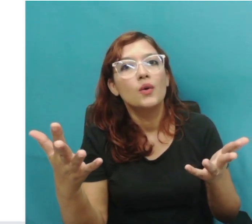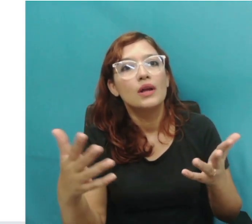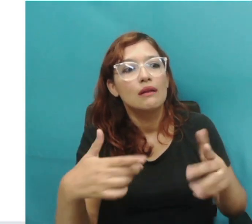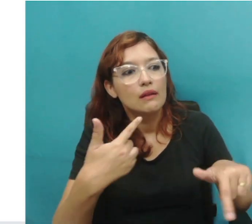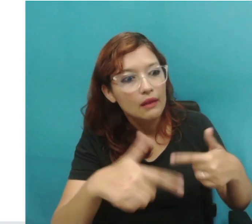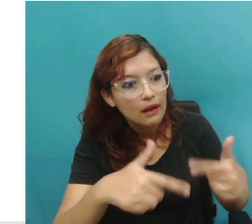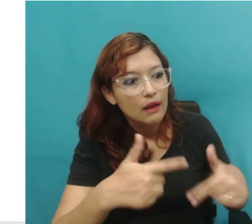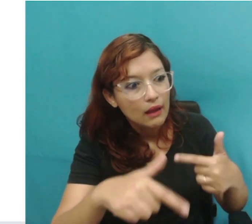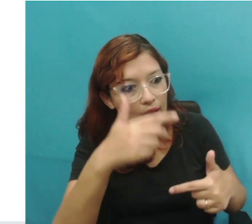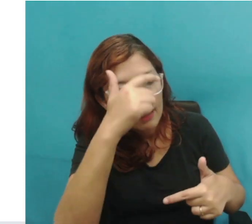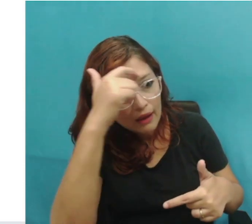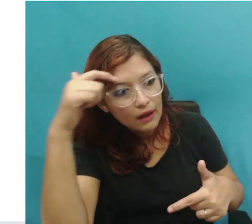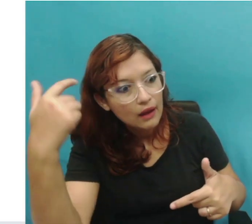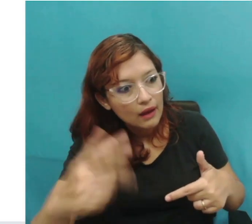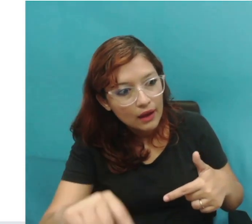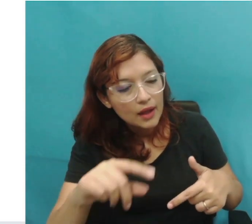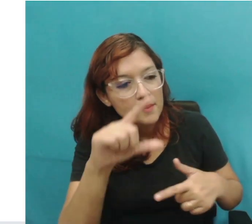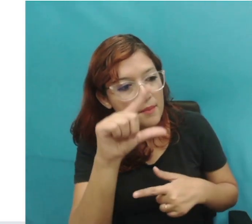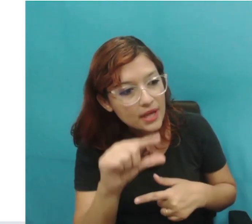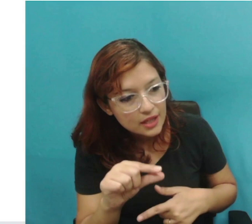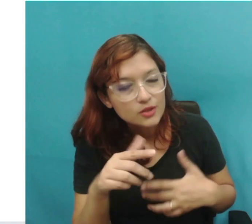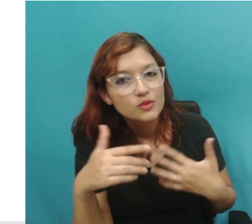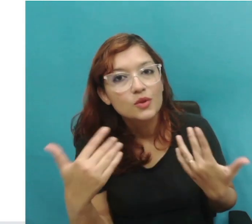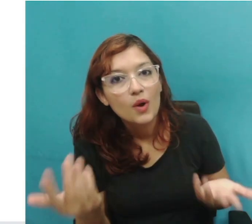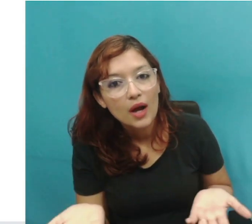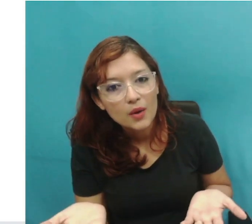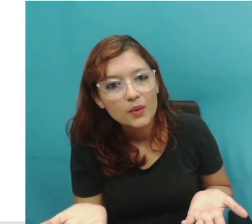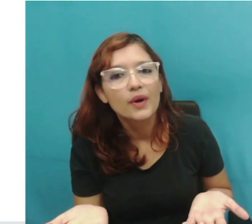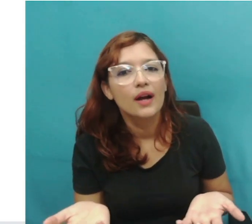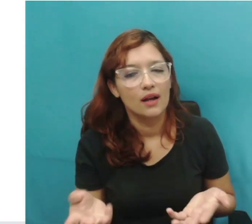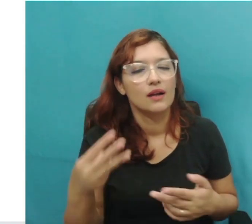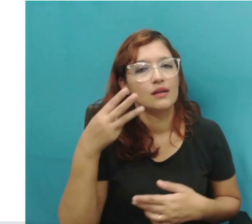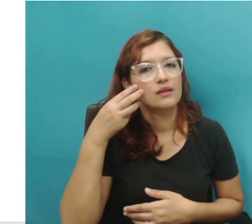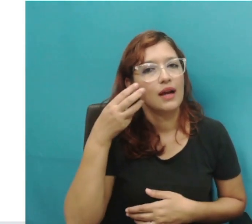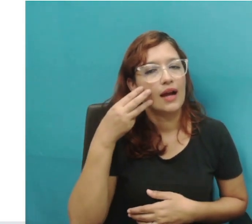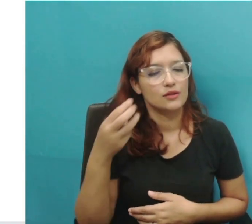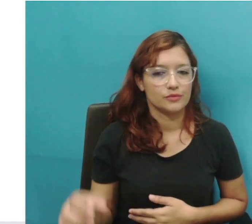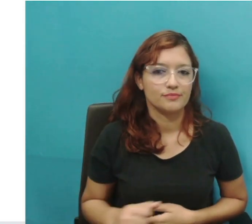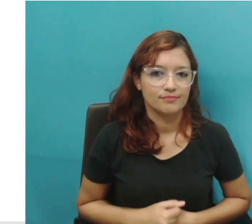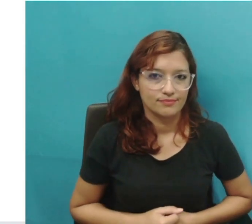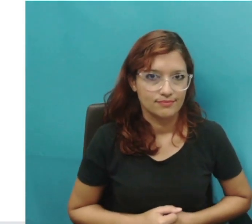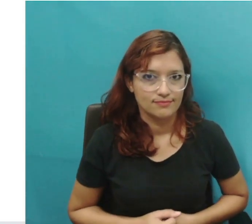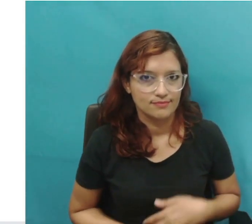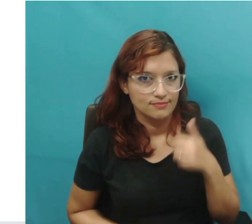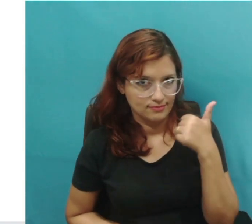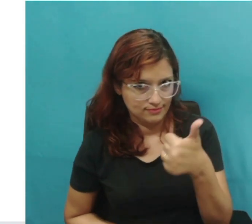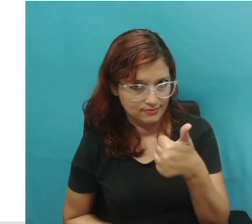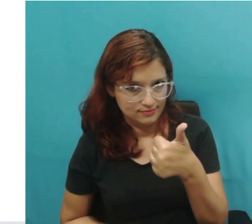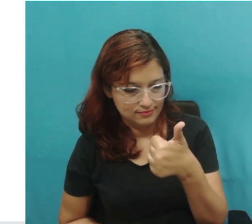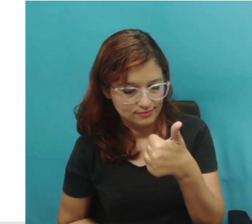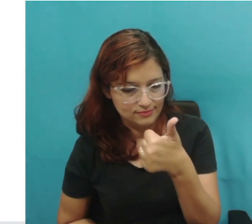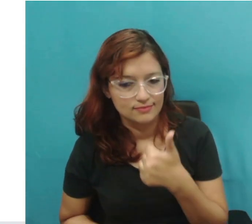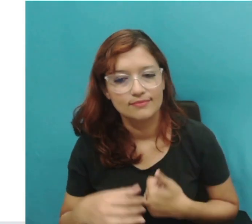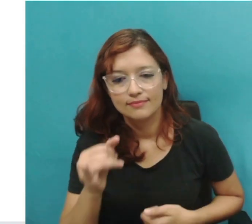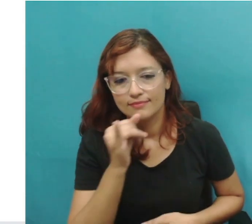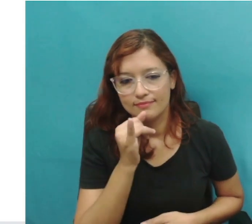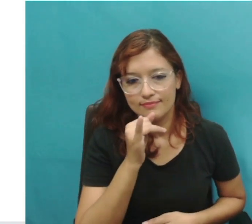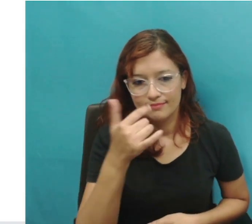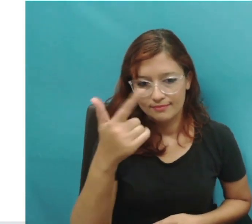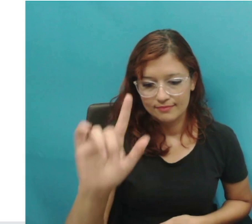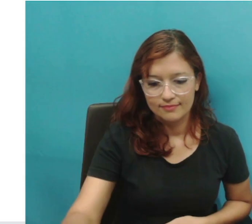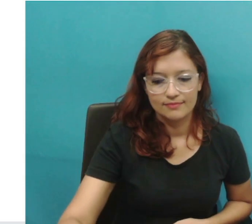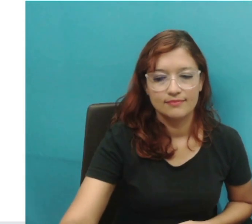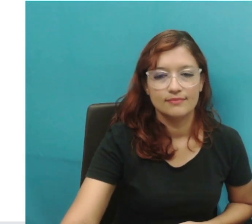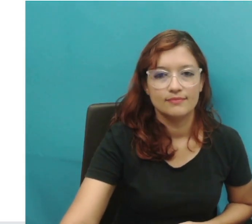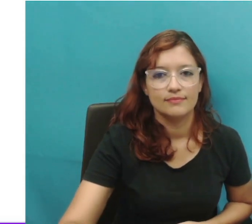citei por último, né? Porque é o que está mais próximo. Então, qual que dá menos trabalho? O gato,